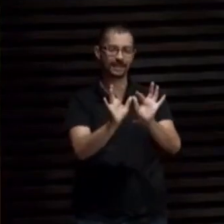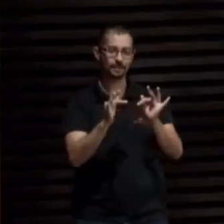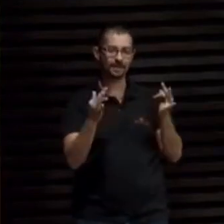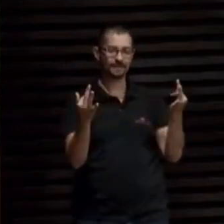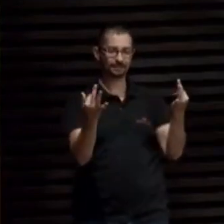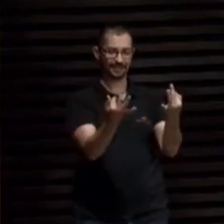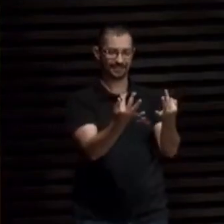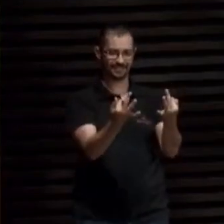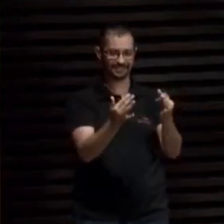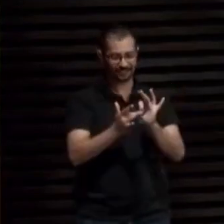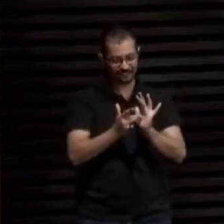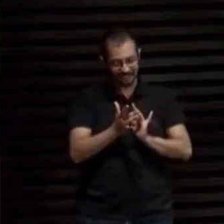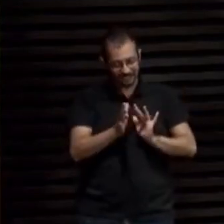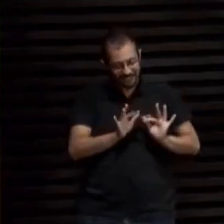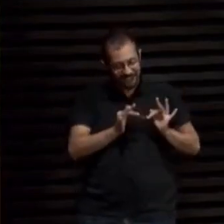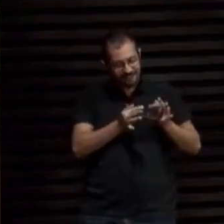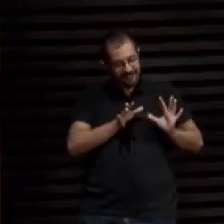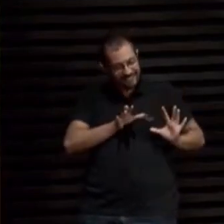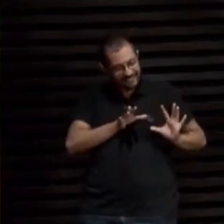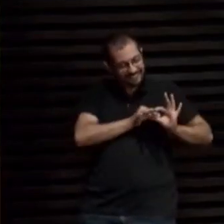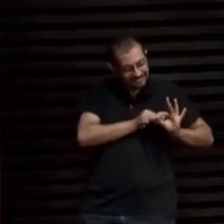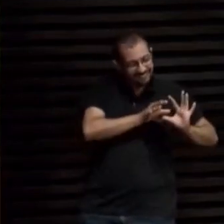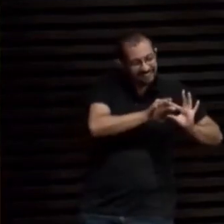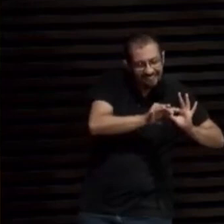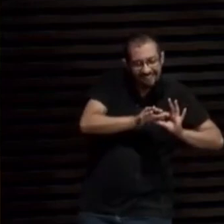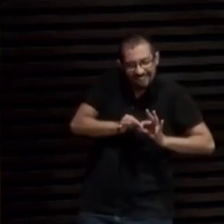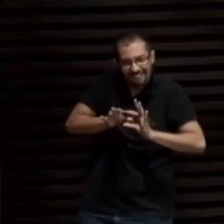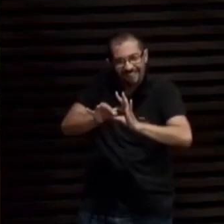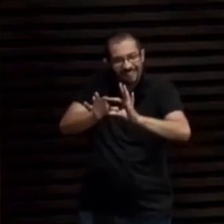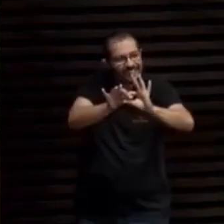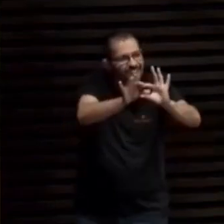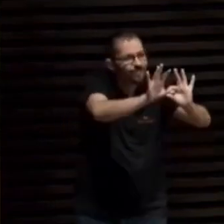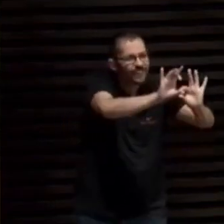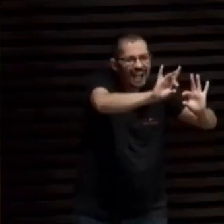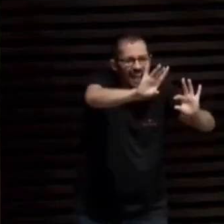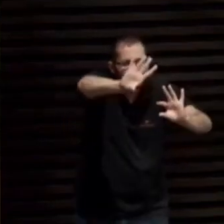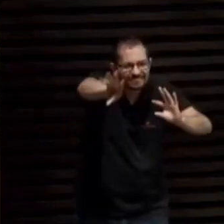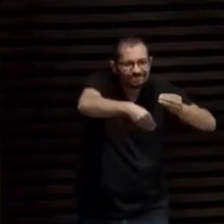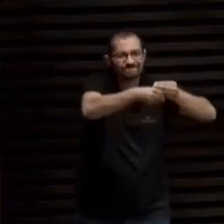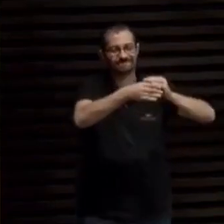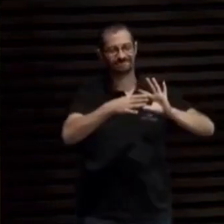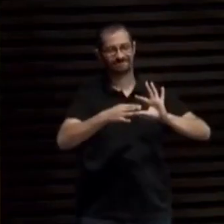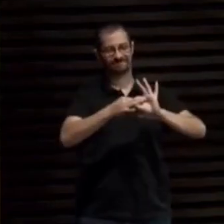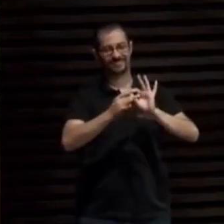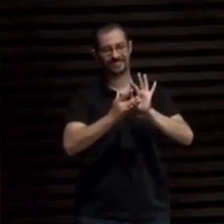filhos, que tenham a semelhança dele, que sejam parecidos com